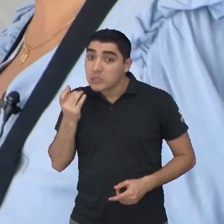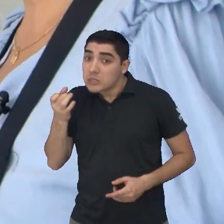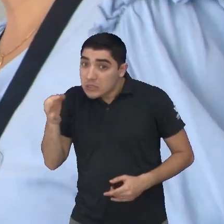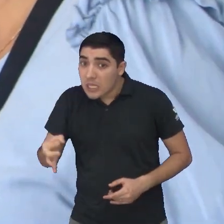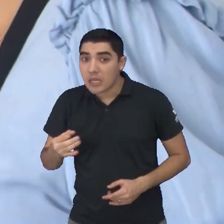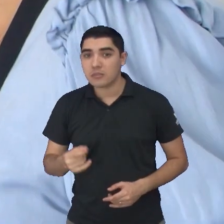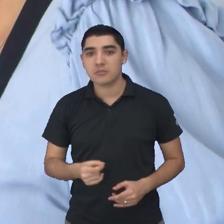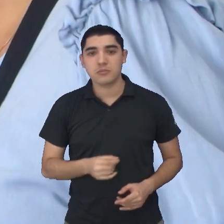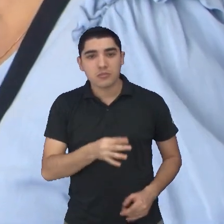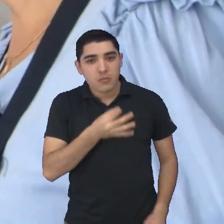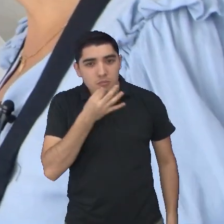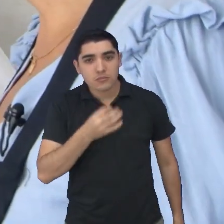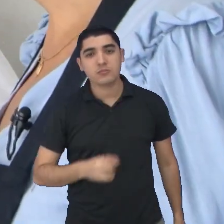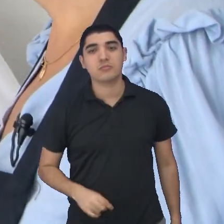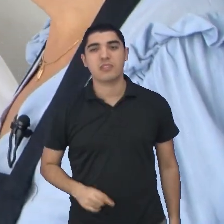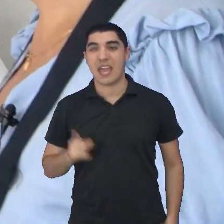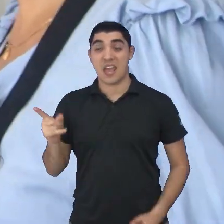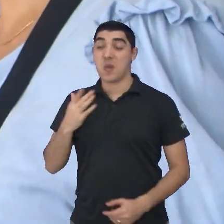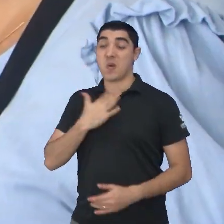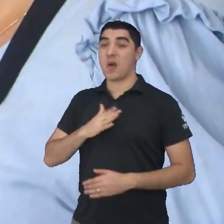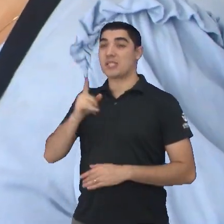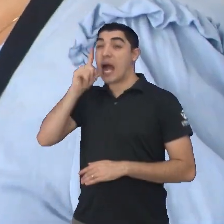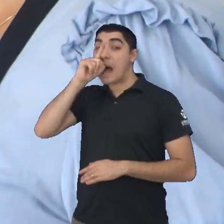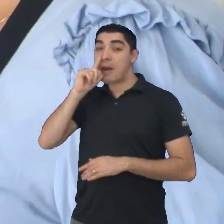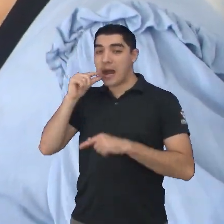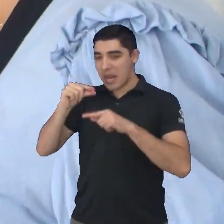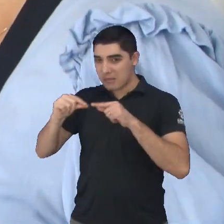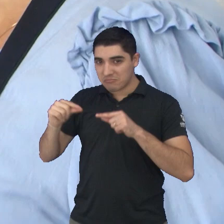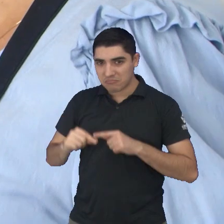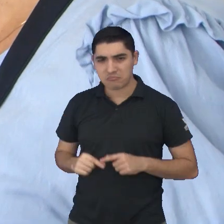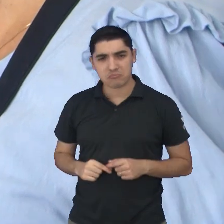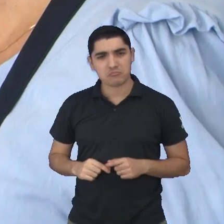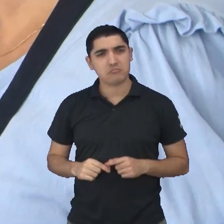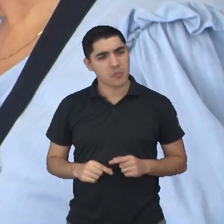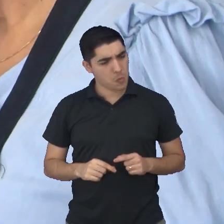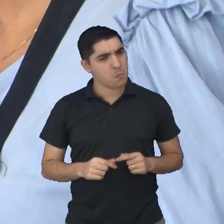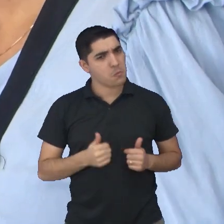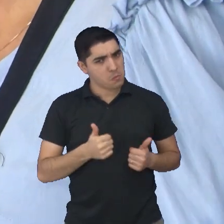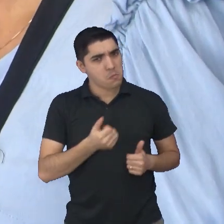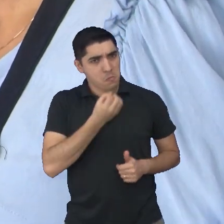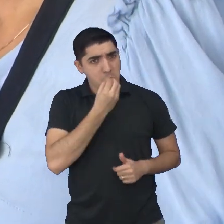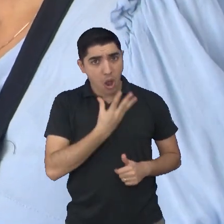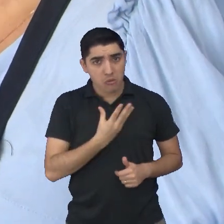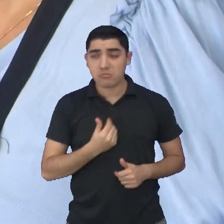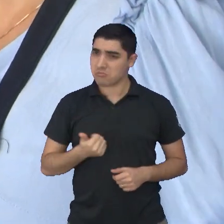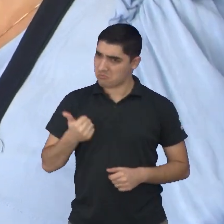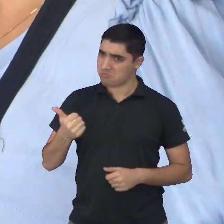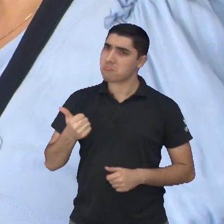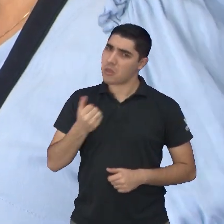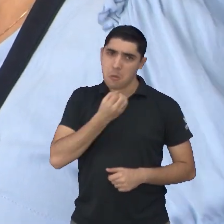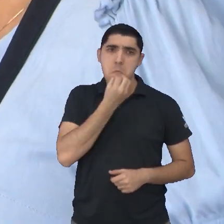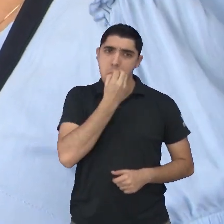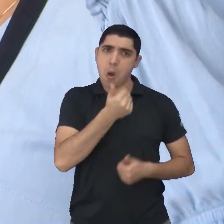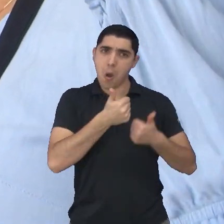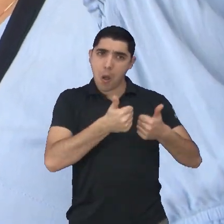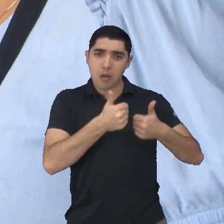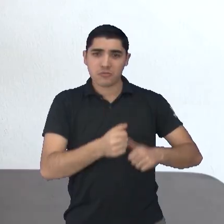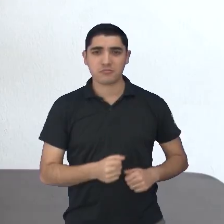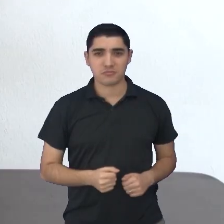mim. Ele é fitness, não come gordura. Não, ó. Ficou boa? Chique. Boa